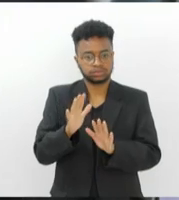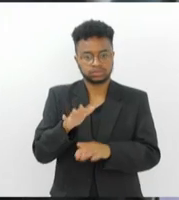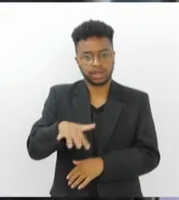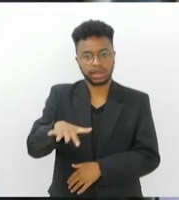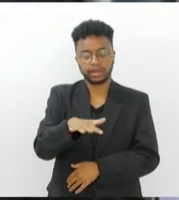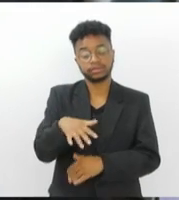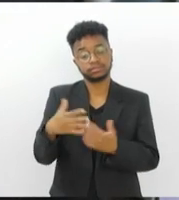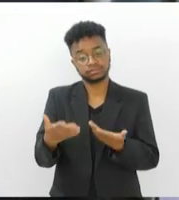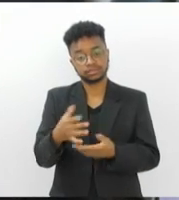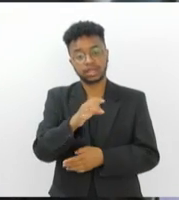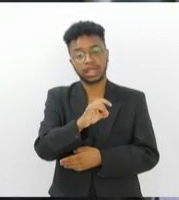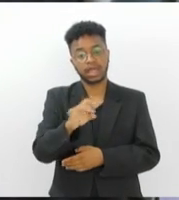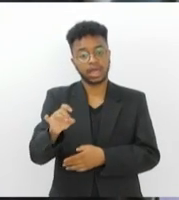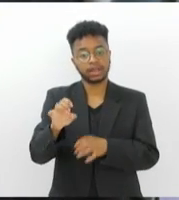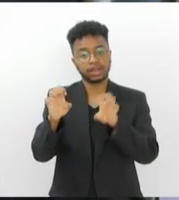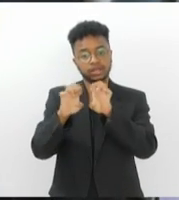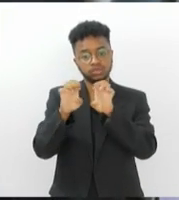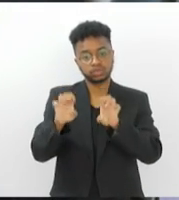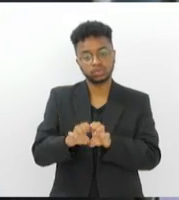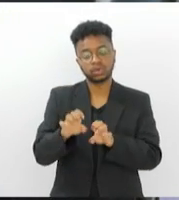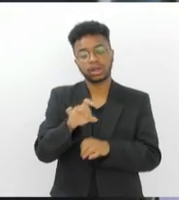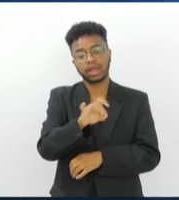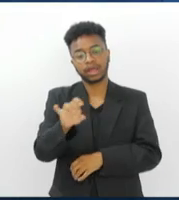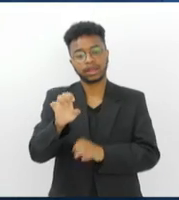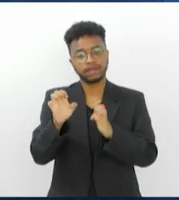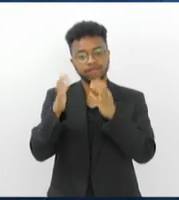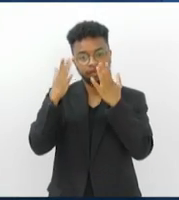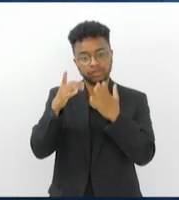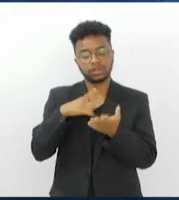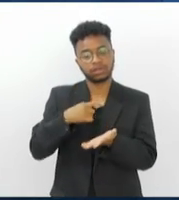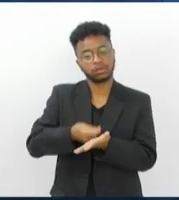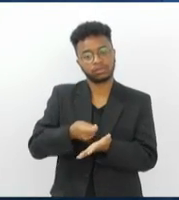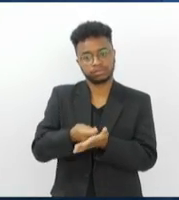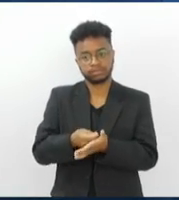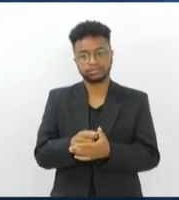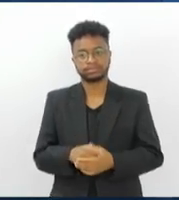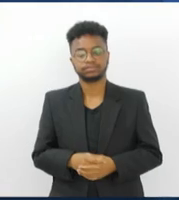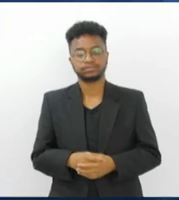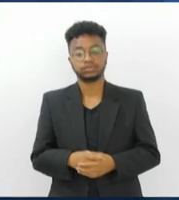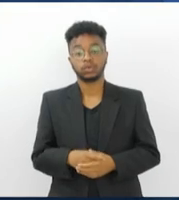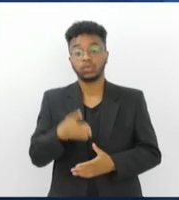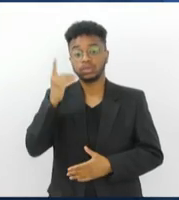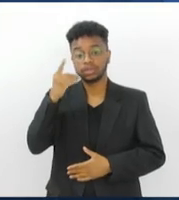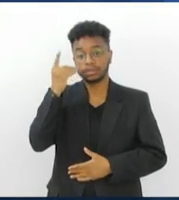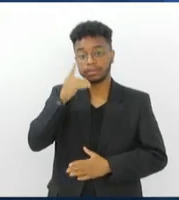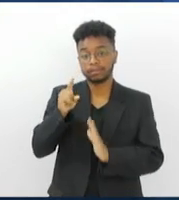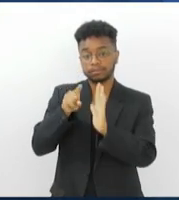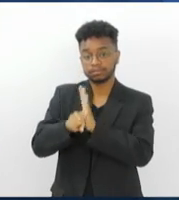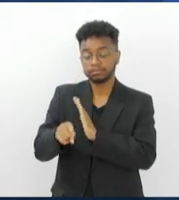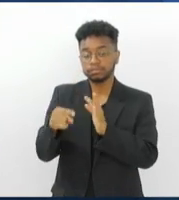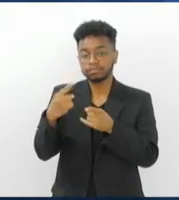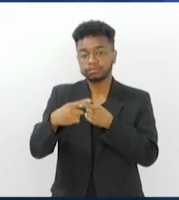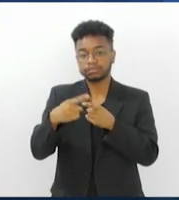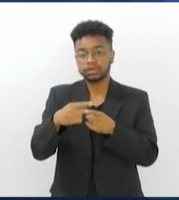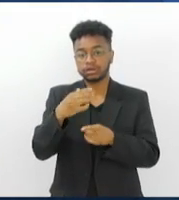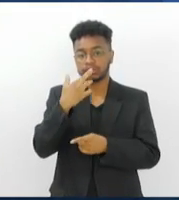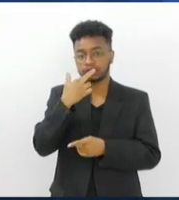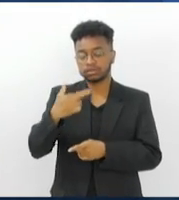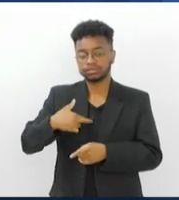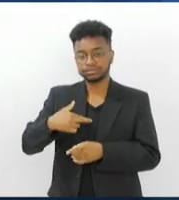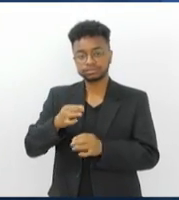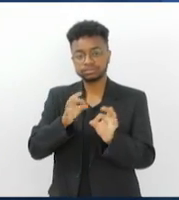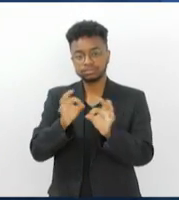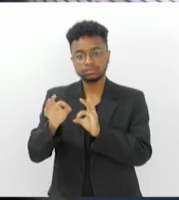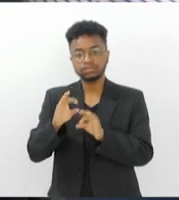cada estrutura cada evento é um é uma exigência a ser feita ao ser questionado pelos parlamentares sobre Não responder aos requerimentos enviados